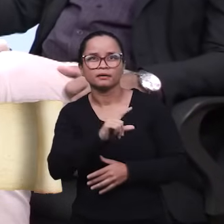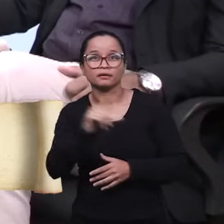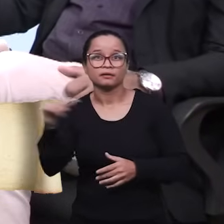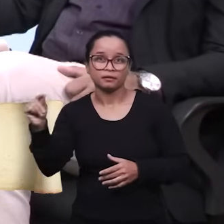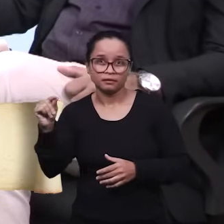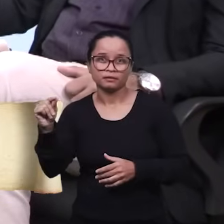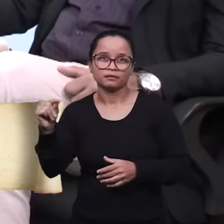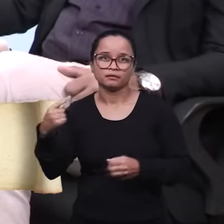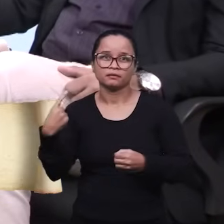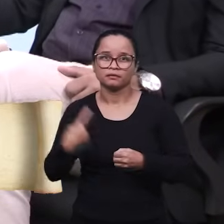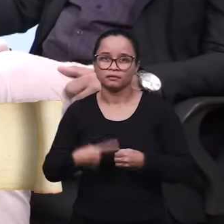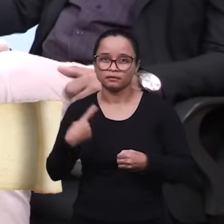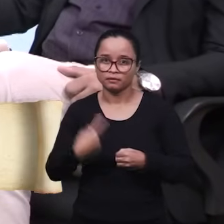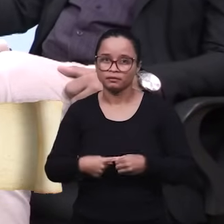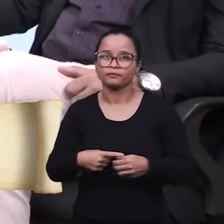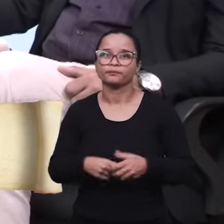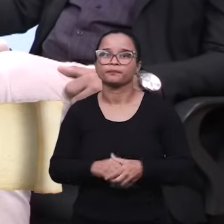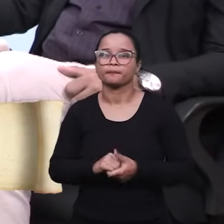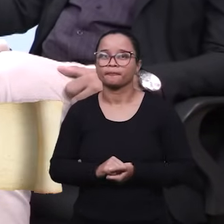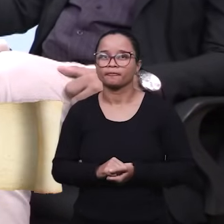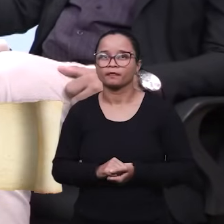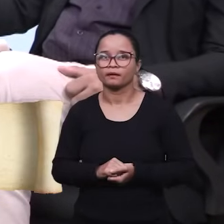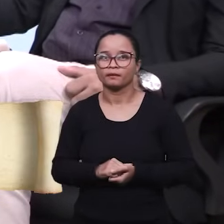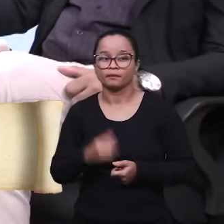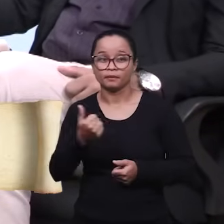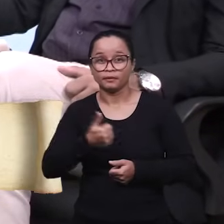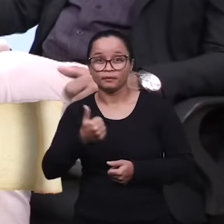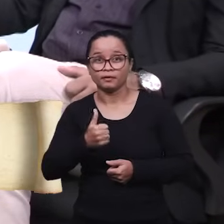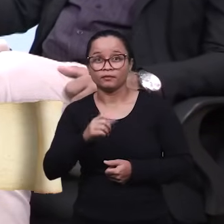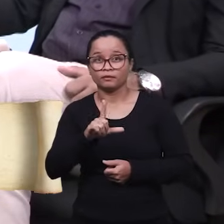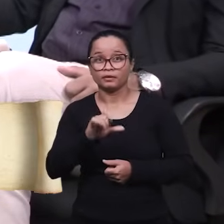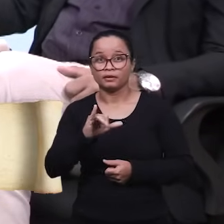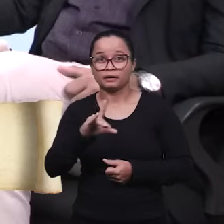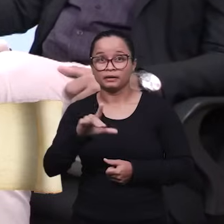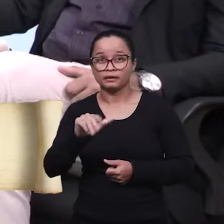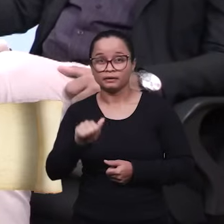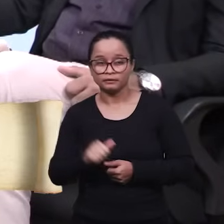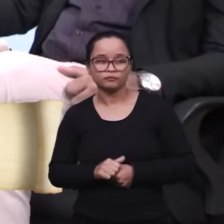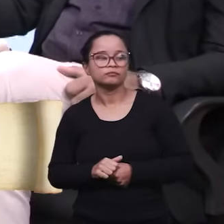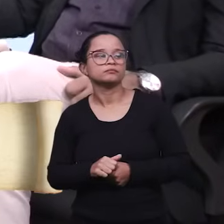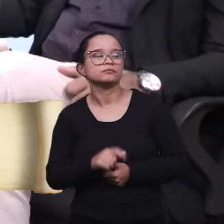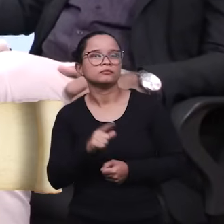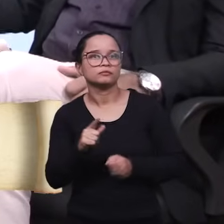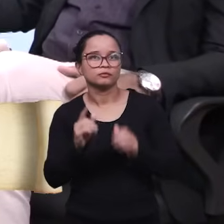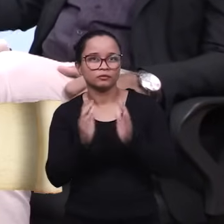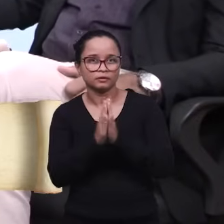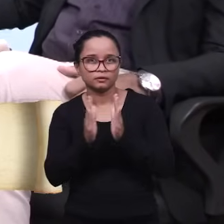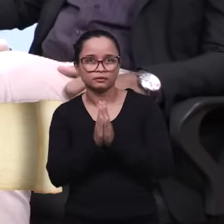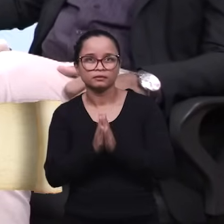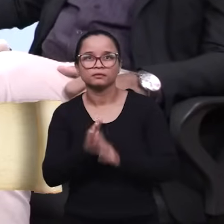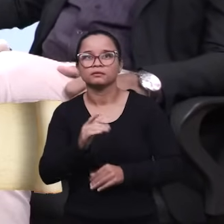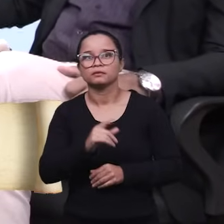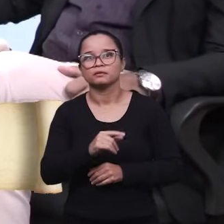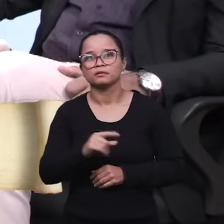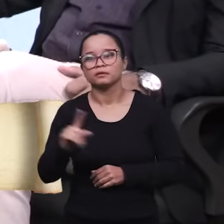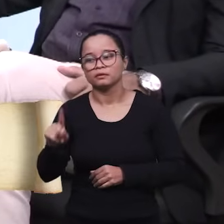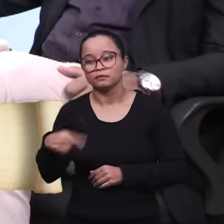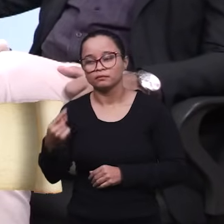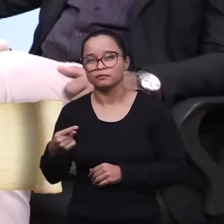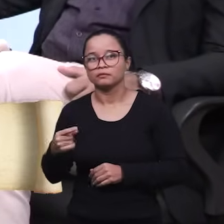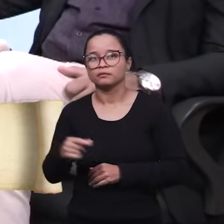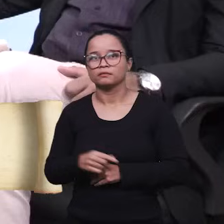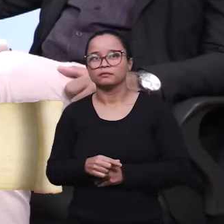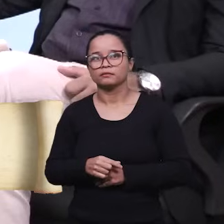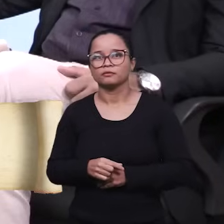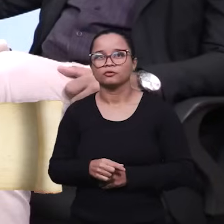cidade. Primeiro foram à casa de Lídia, por certo, oraram, e dali